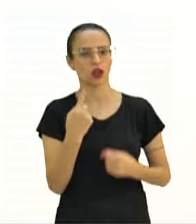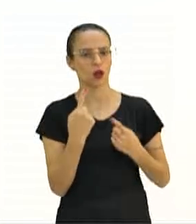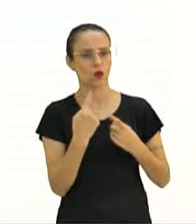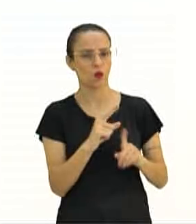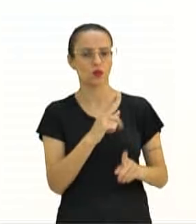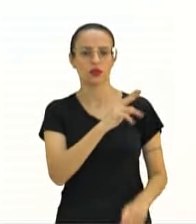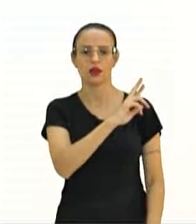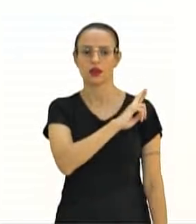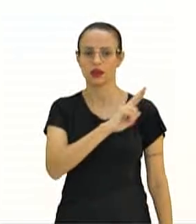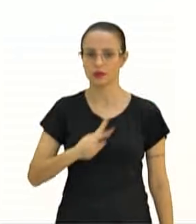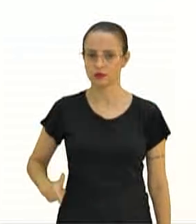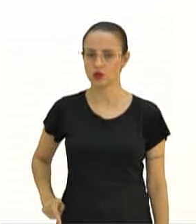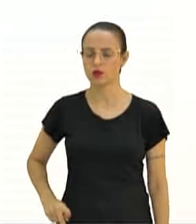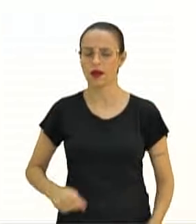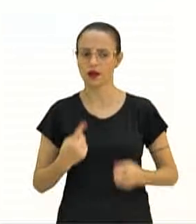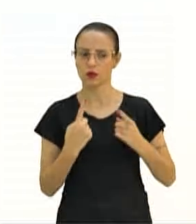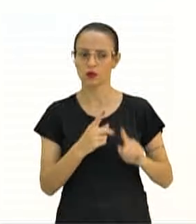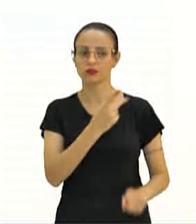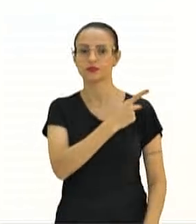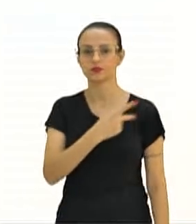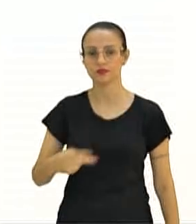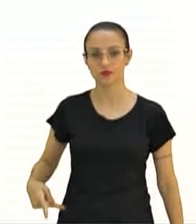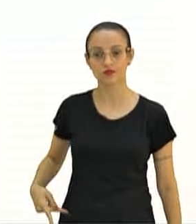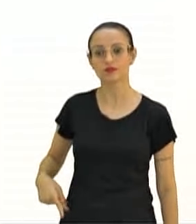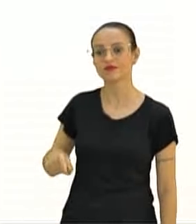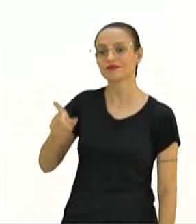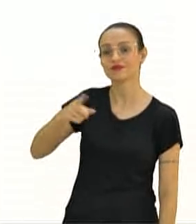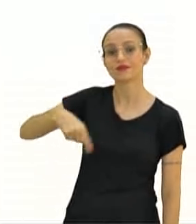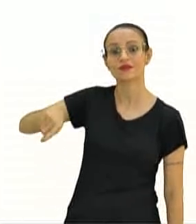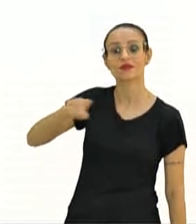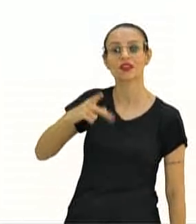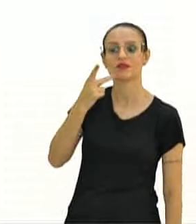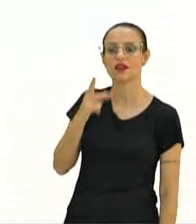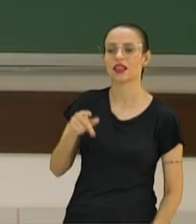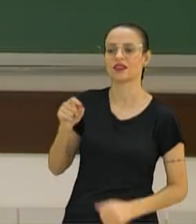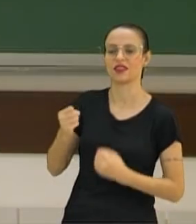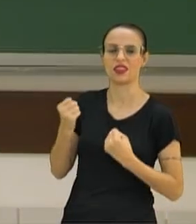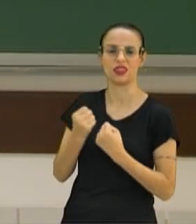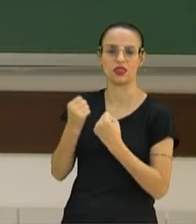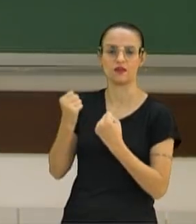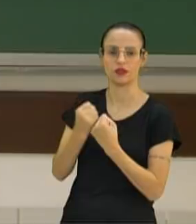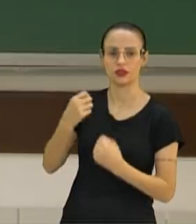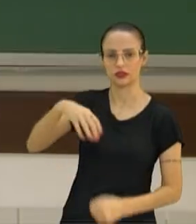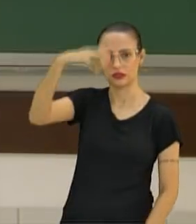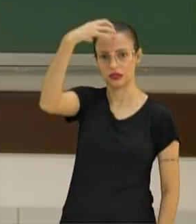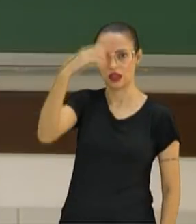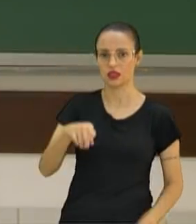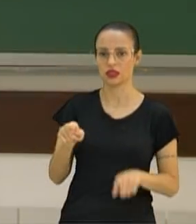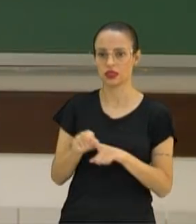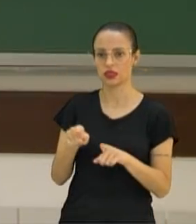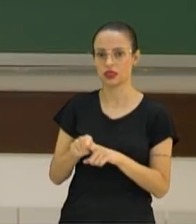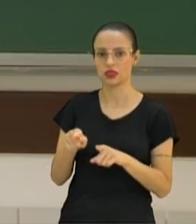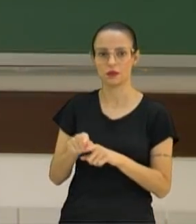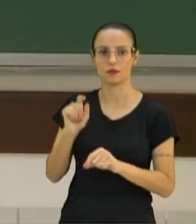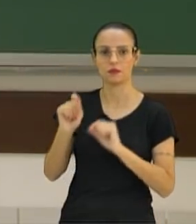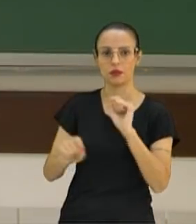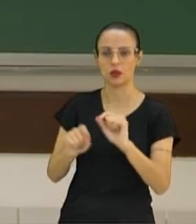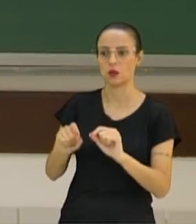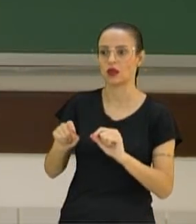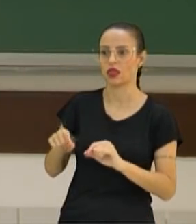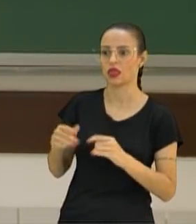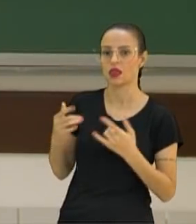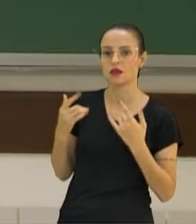fazia crítica ao presidente, então eles eram tidos como um reduto monarquista e de fanáticos religiosos, né?